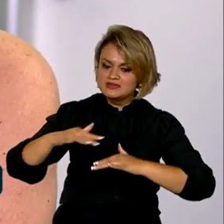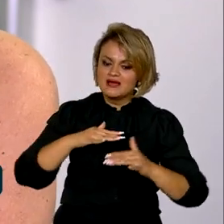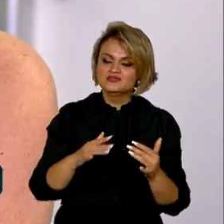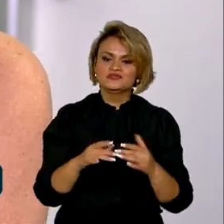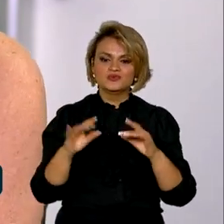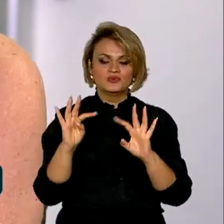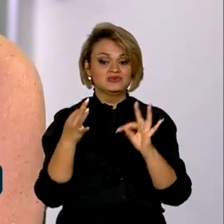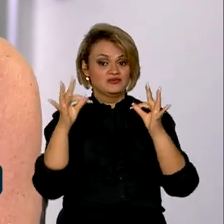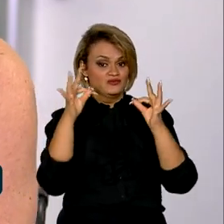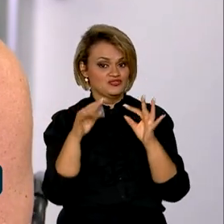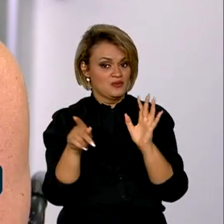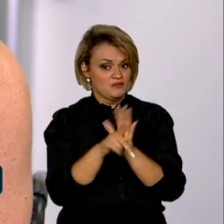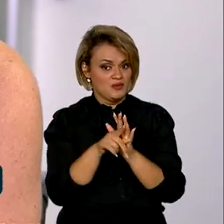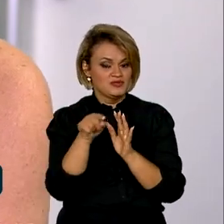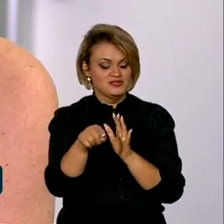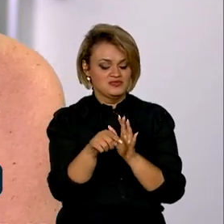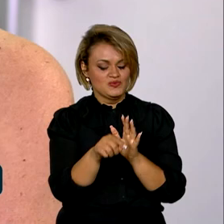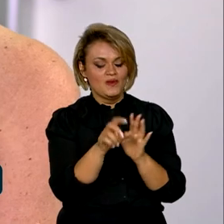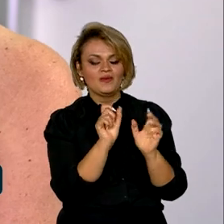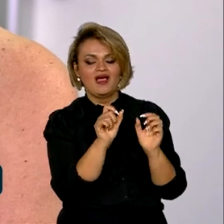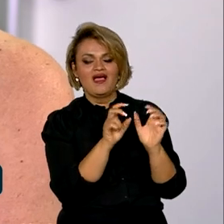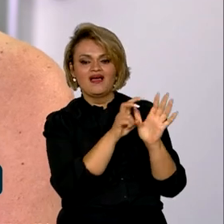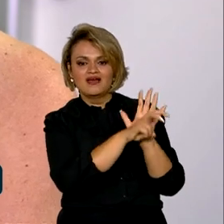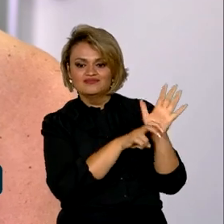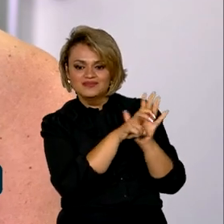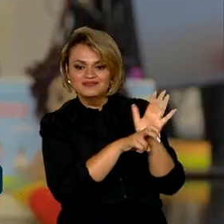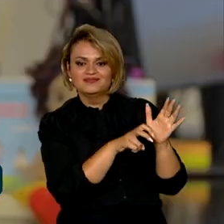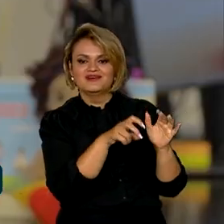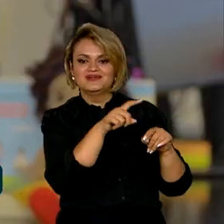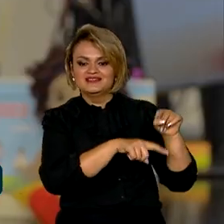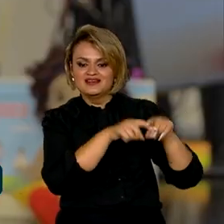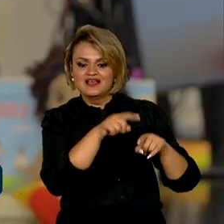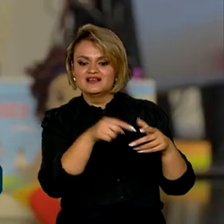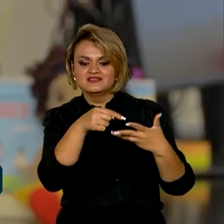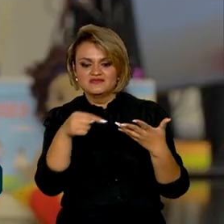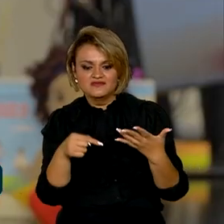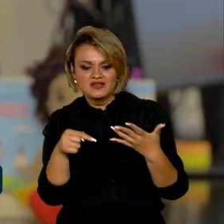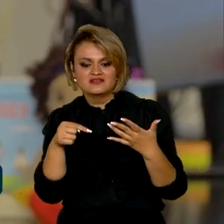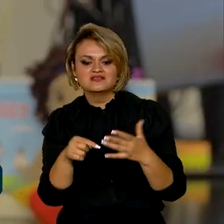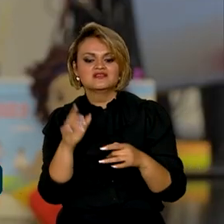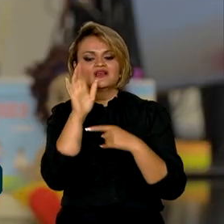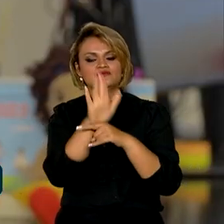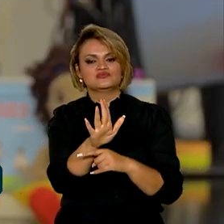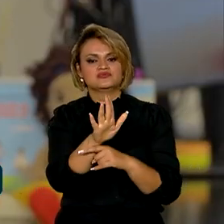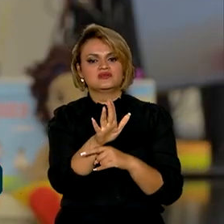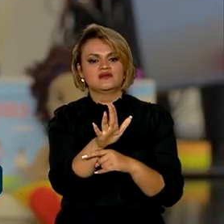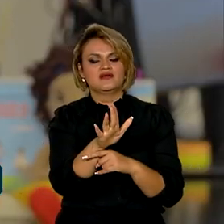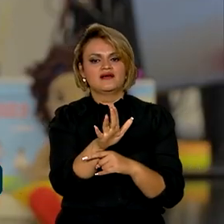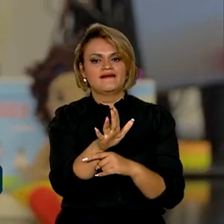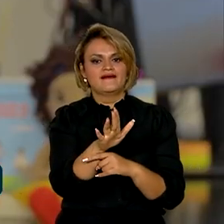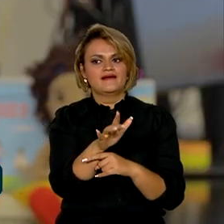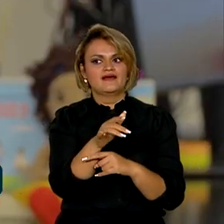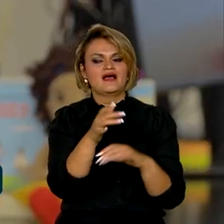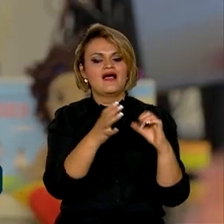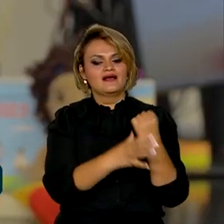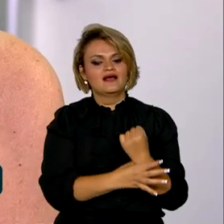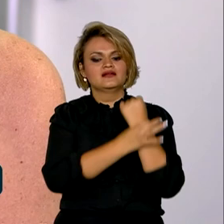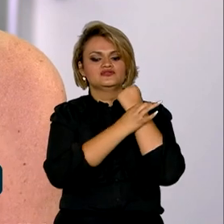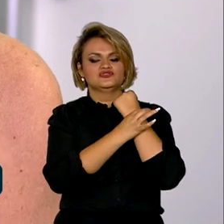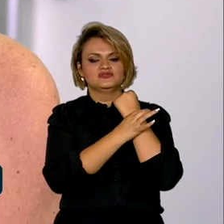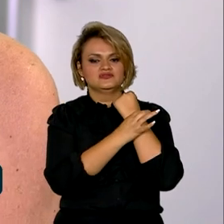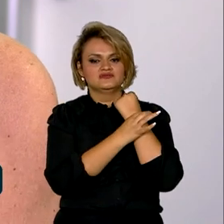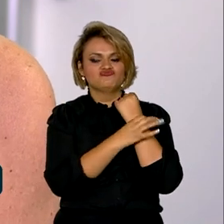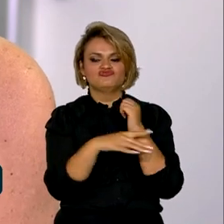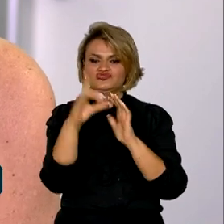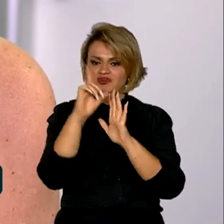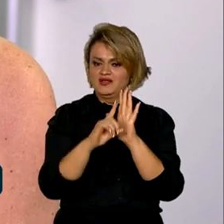uma tecnologia assistiva é uma cadeira de rodas, são equipamentos, são metodologias que ajudam a garantir